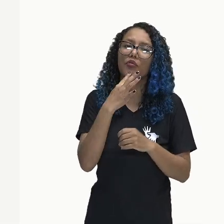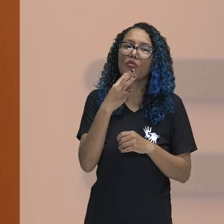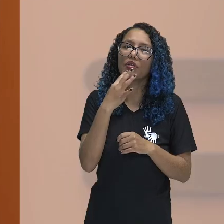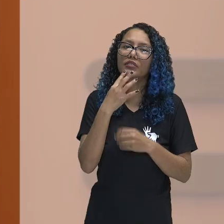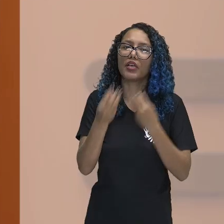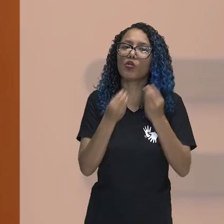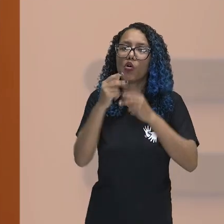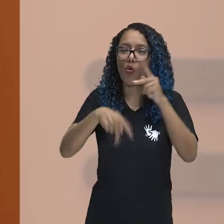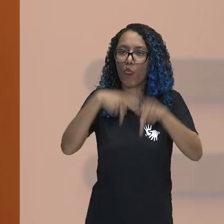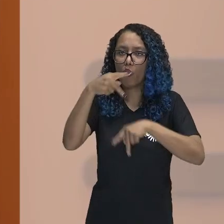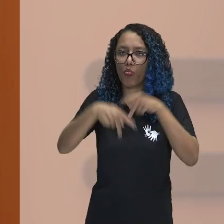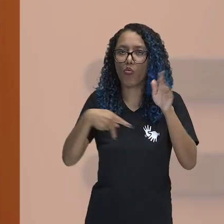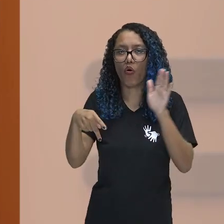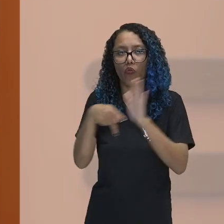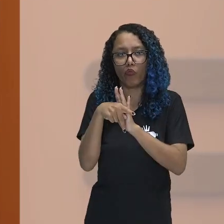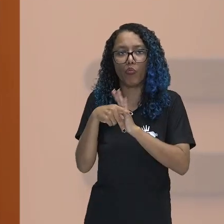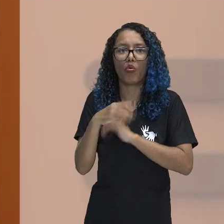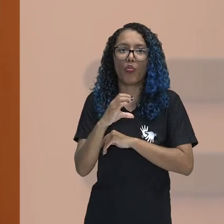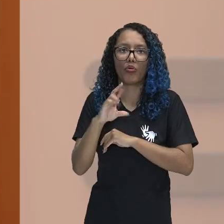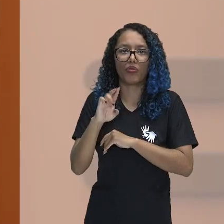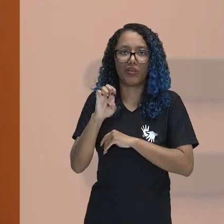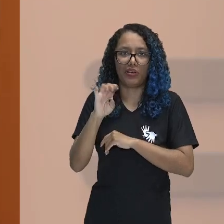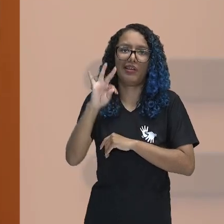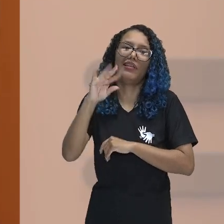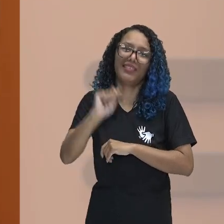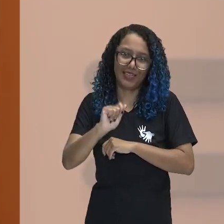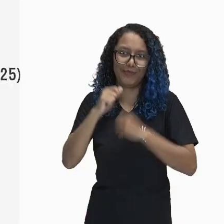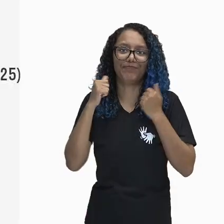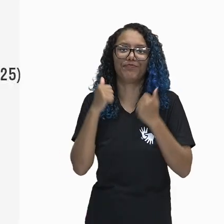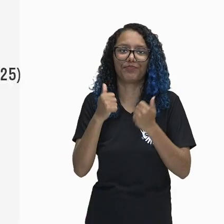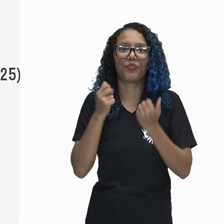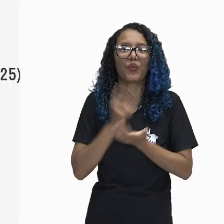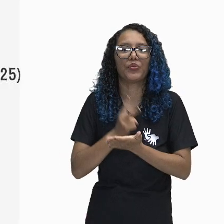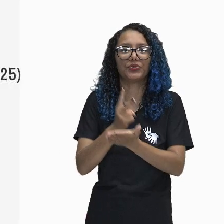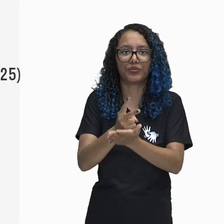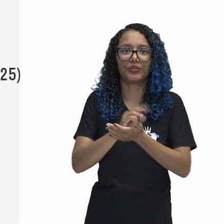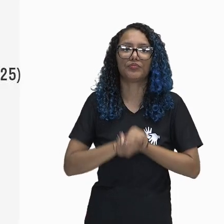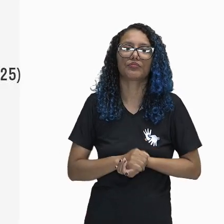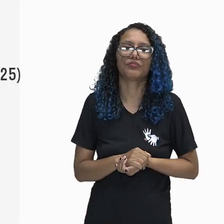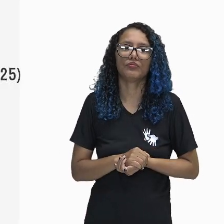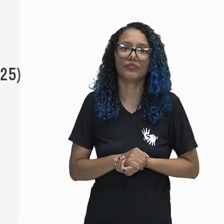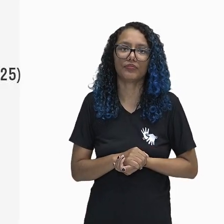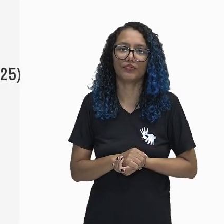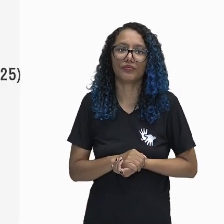civilização, a cultura da civilização cretense. Vamos adiante com o texto, vamos lá, gente?